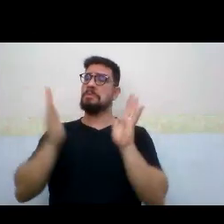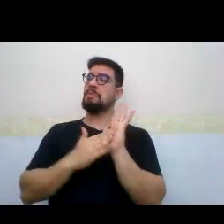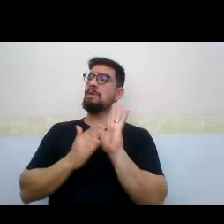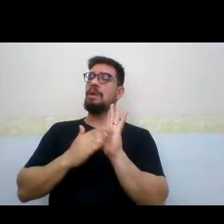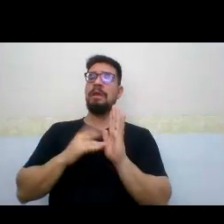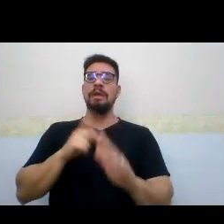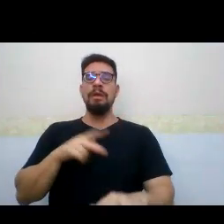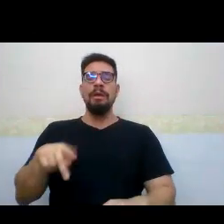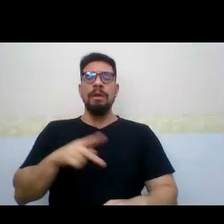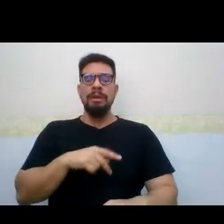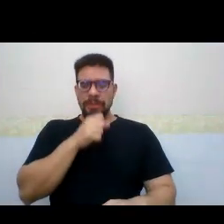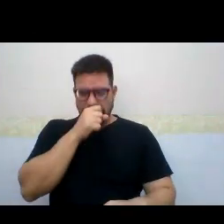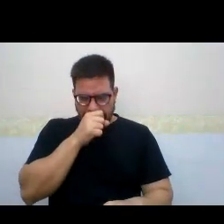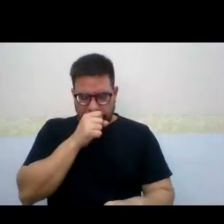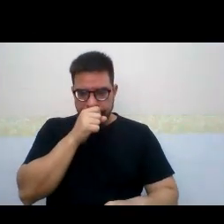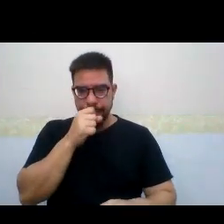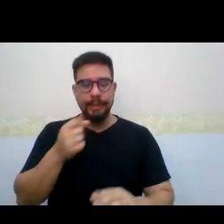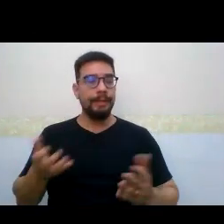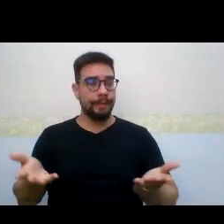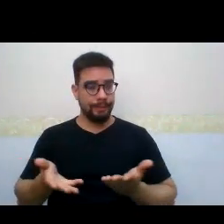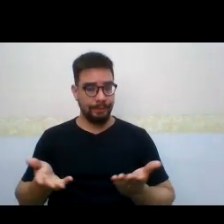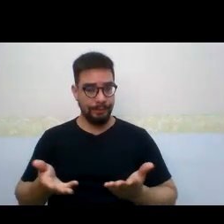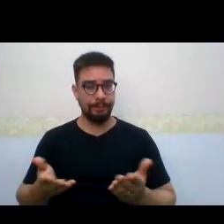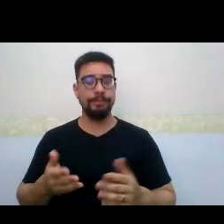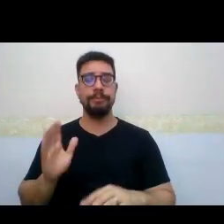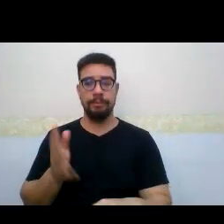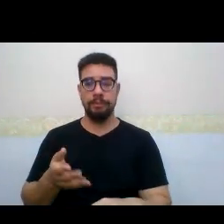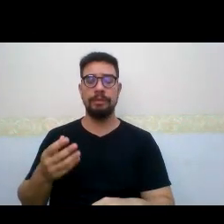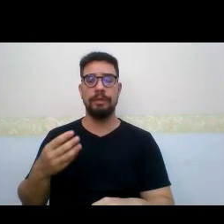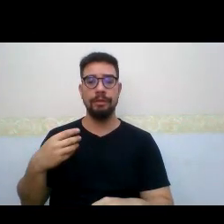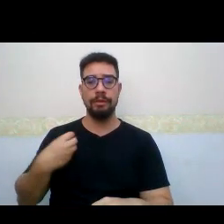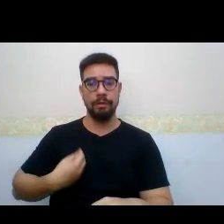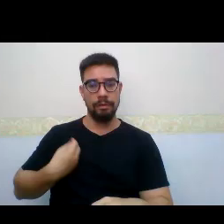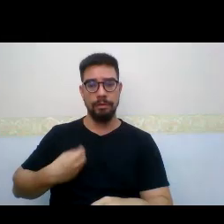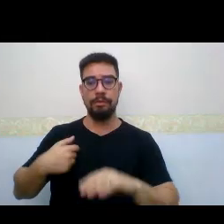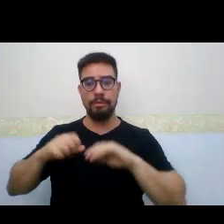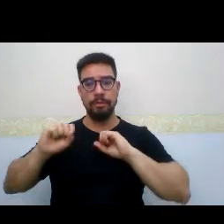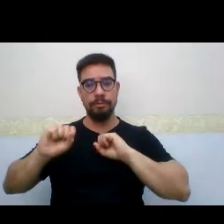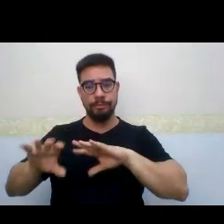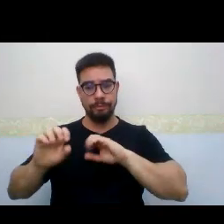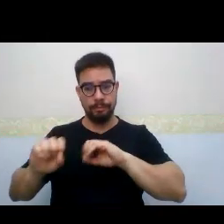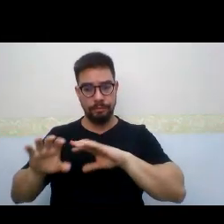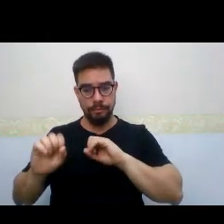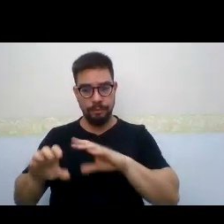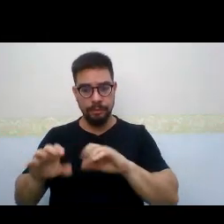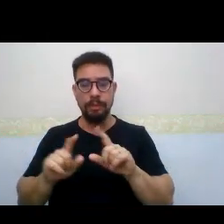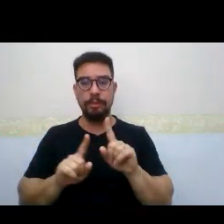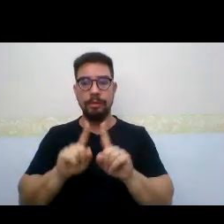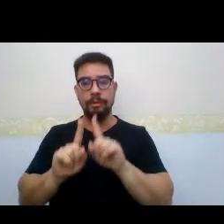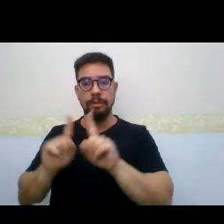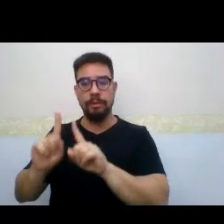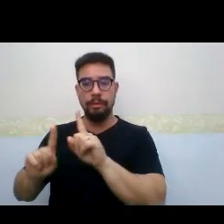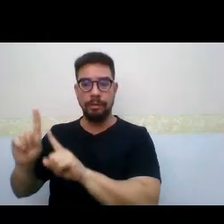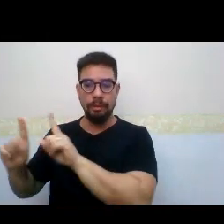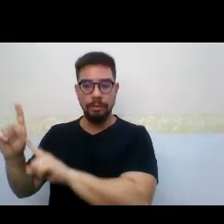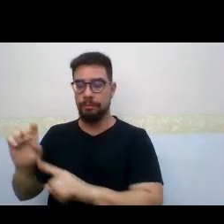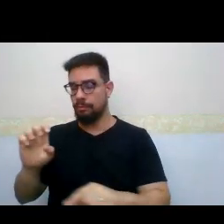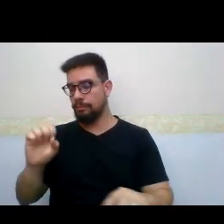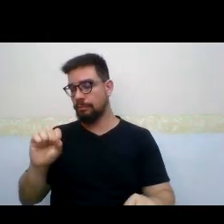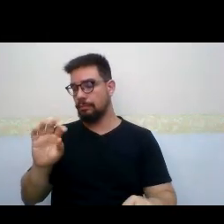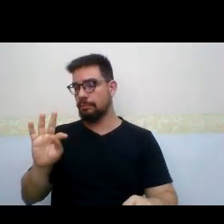essa vivência atualmente, faz 3 anos que eu estou lecionando a disciplina de estatística, e quando eu